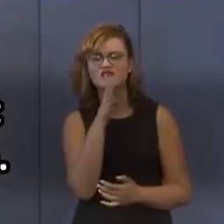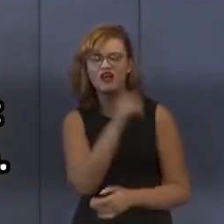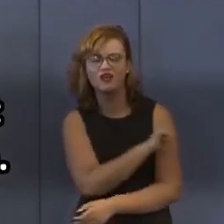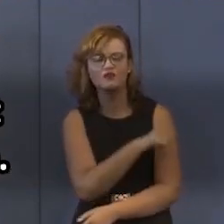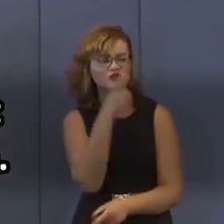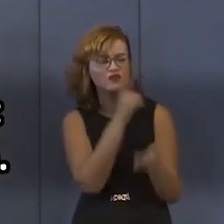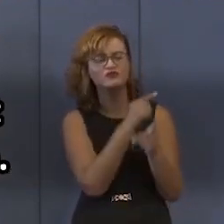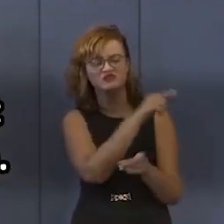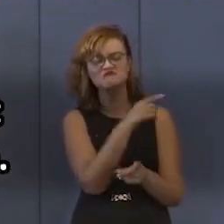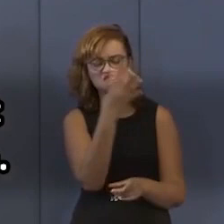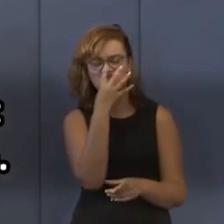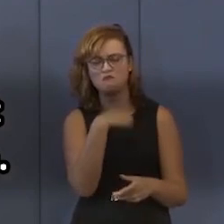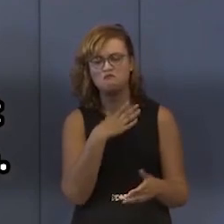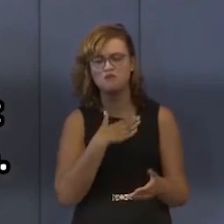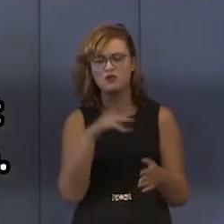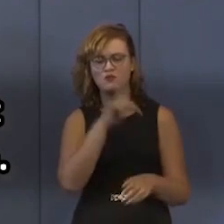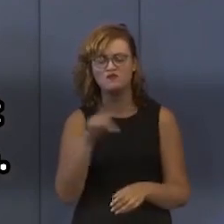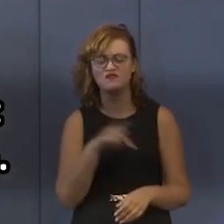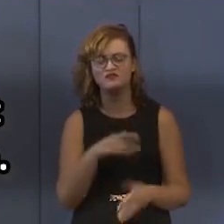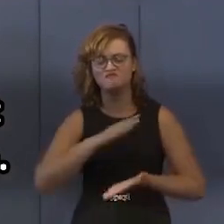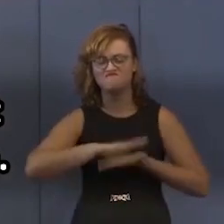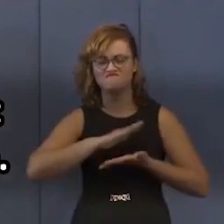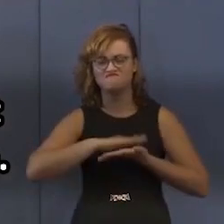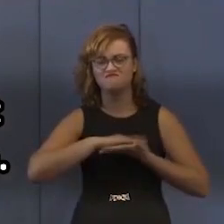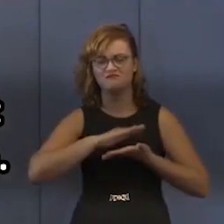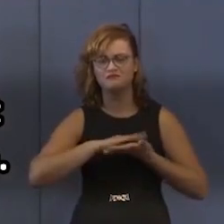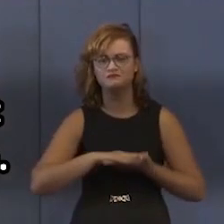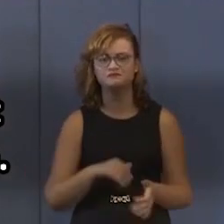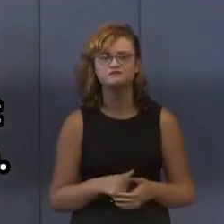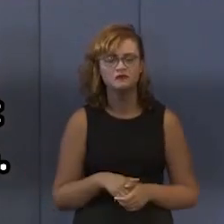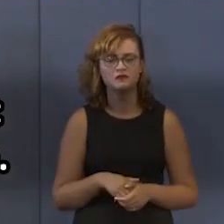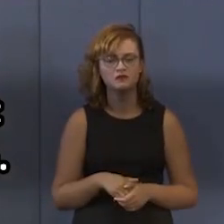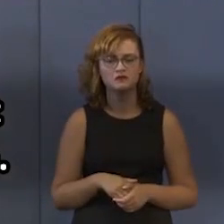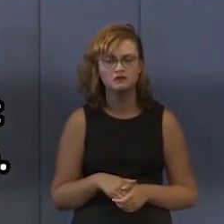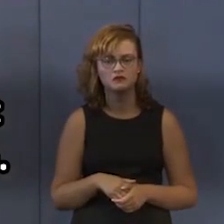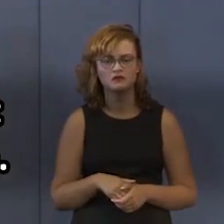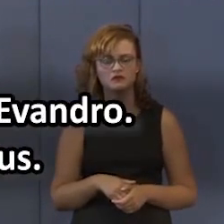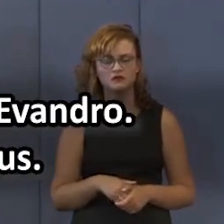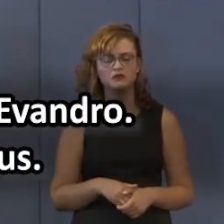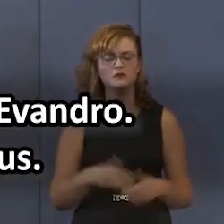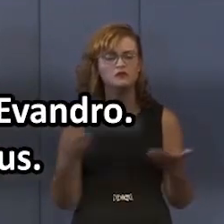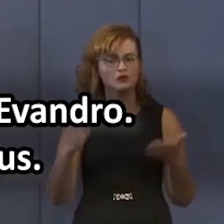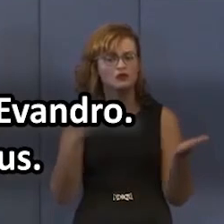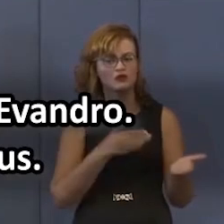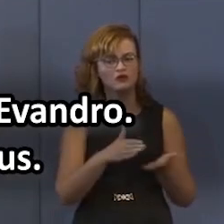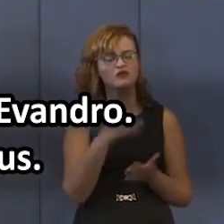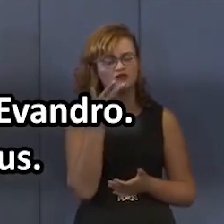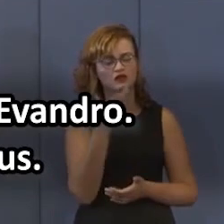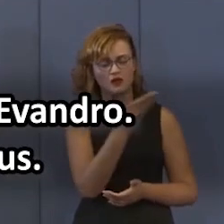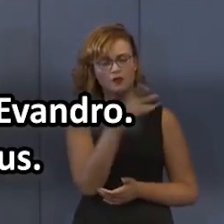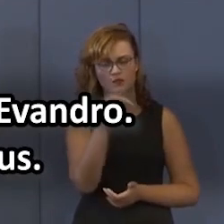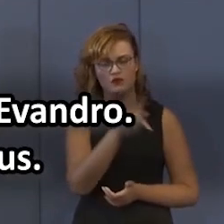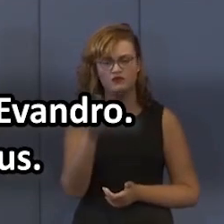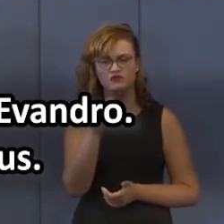alunos, e isso é talvez o melhor elogio que um professor pode receber. Passaria imediatamente a palavra ao